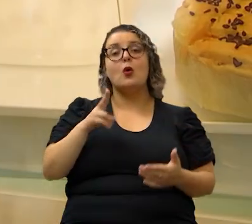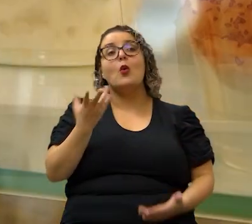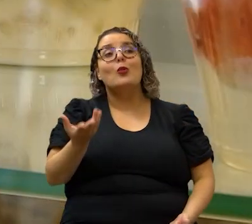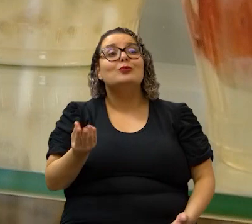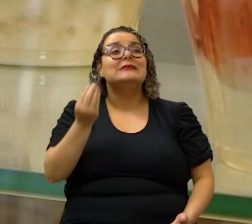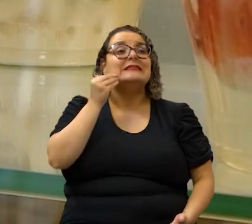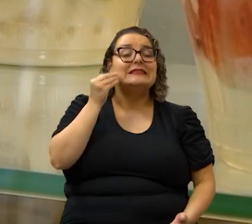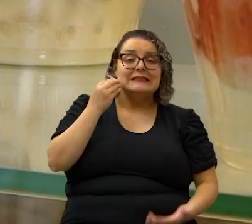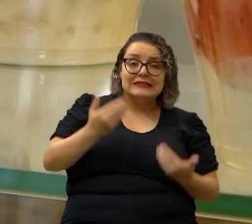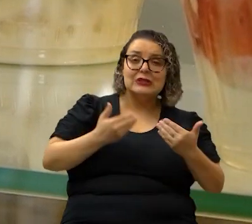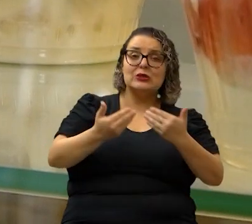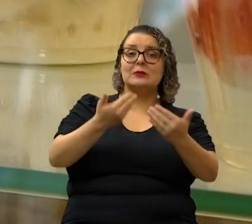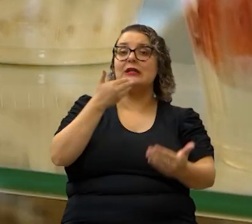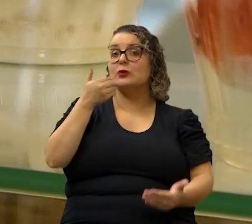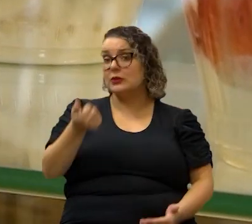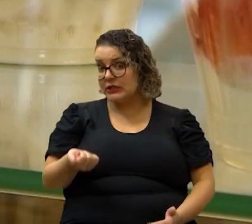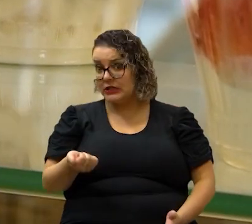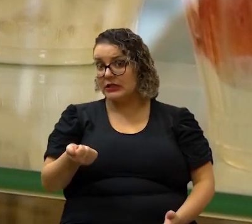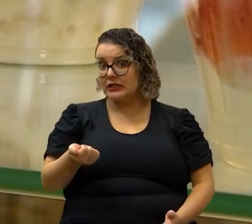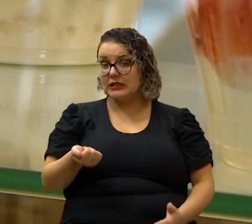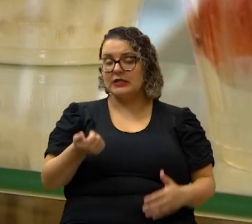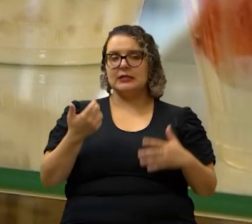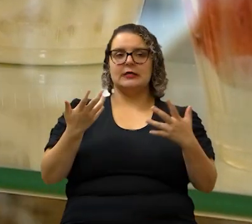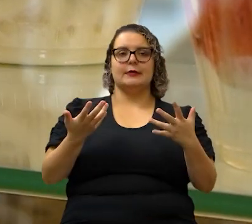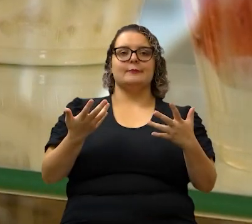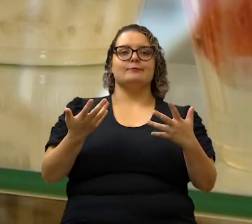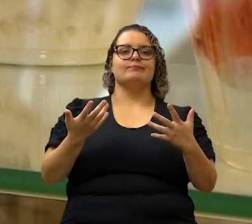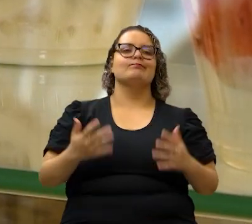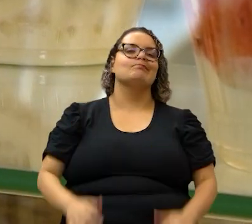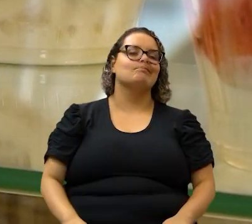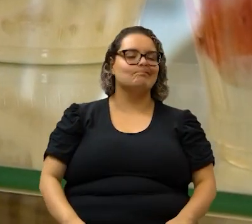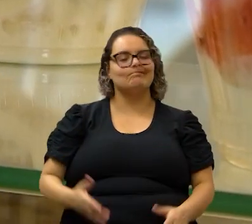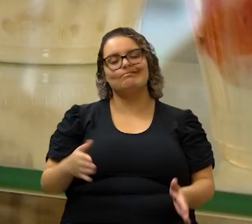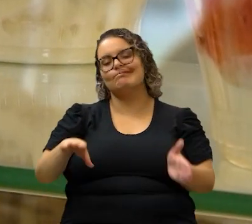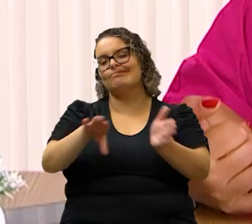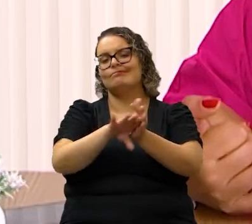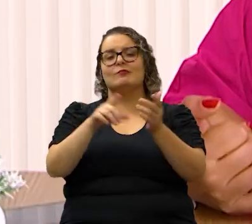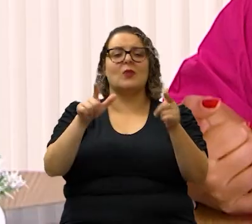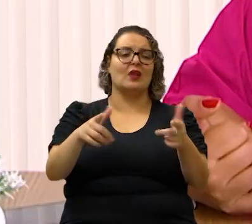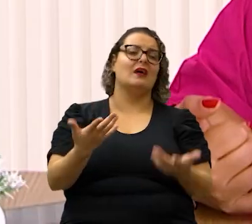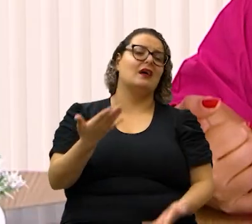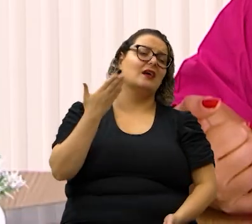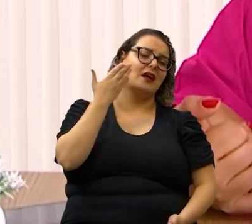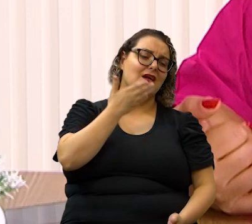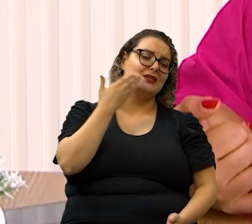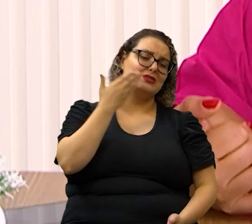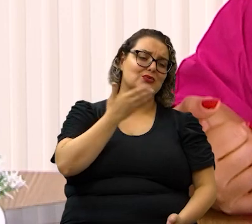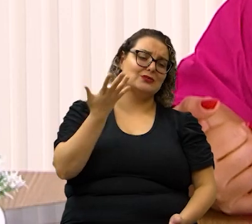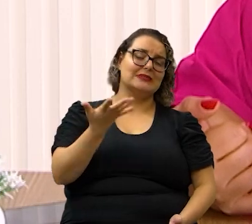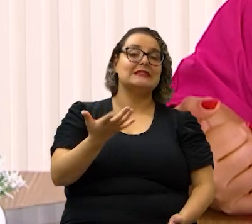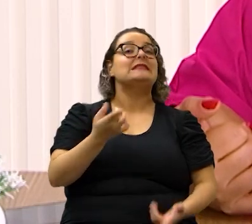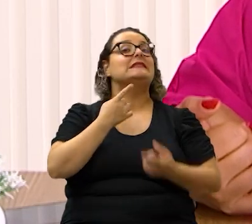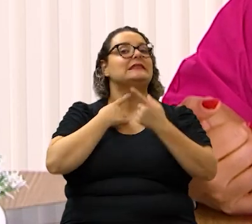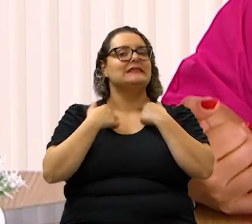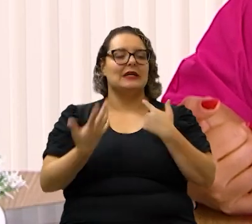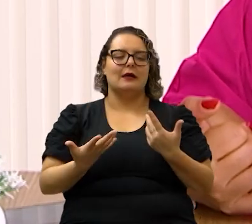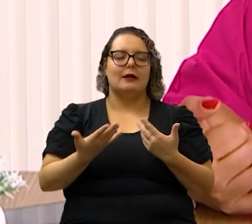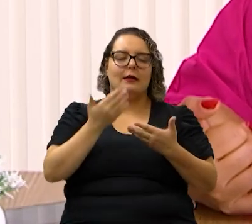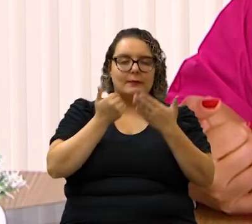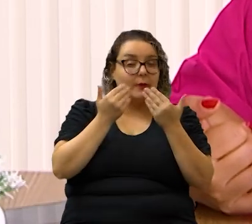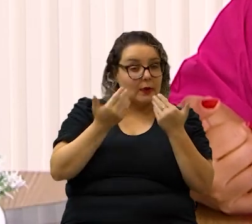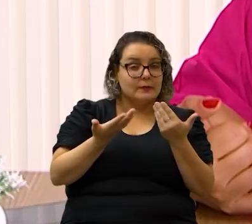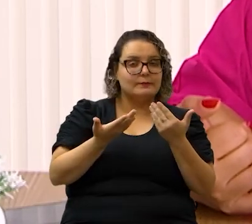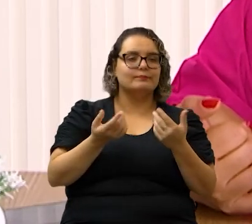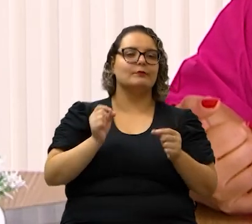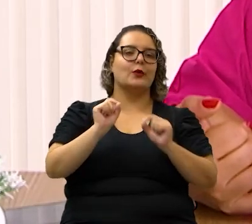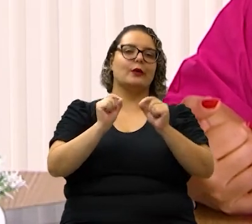diagnosticada, ou que você está tentando fazer um processo de melhoria, e aí você se impacta num lugar onde só tem coisas com açúcar que você deseja, aí